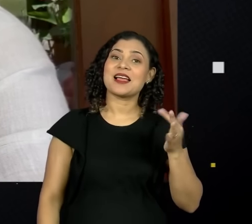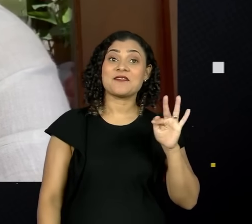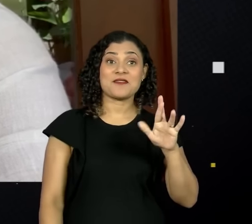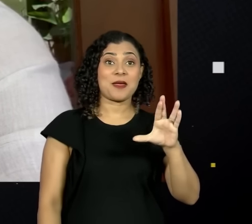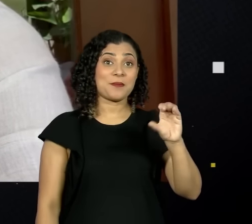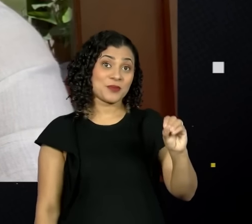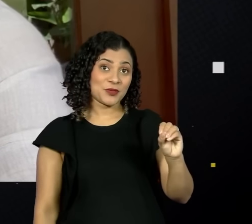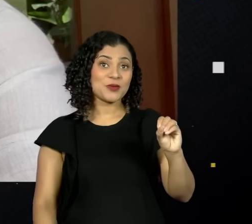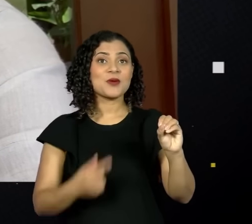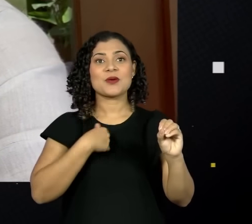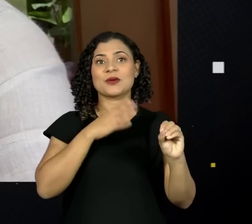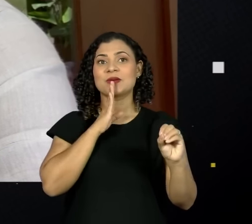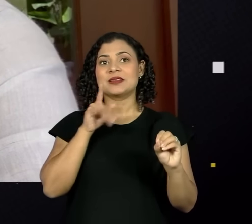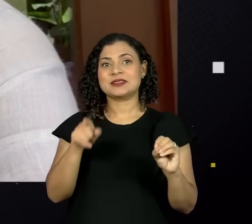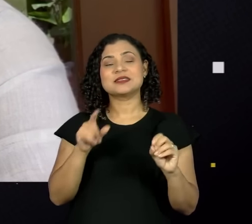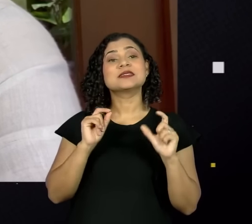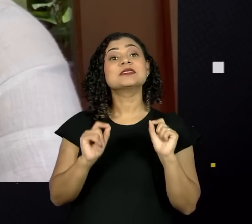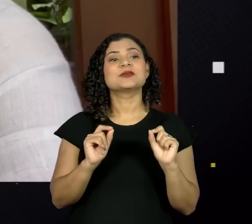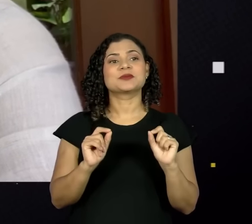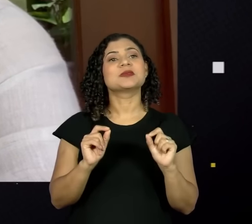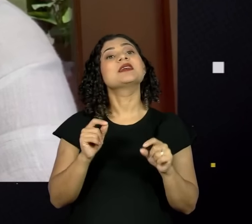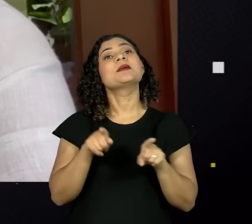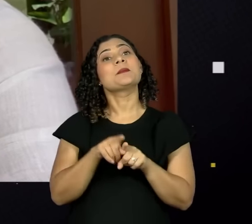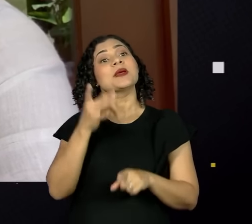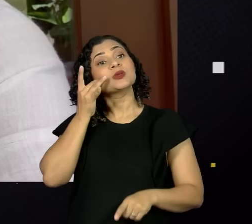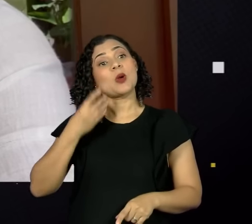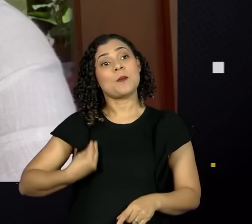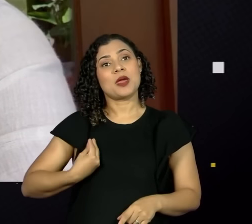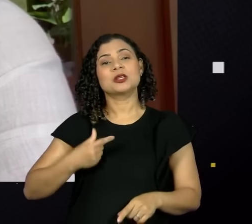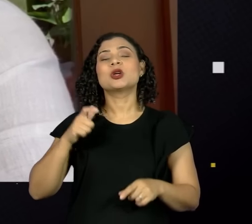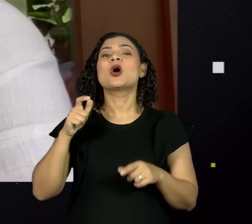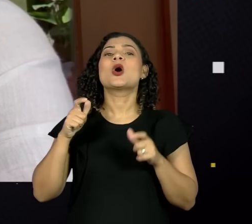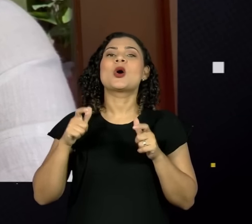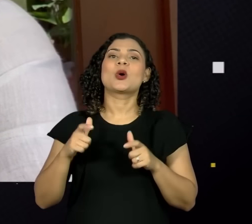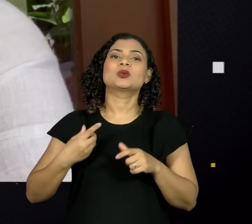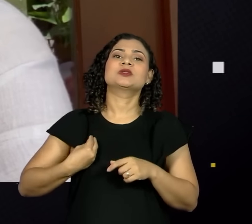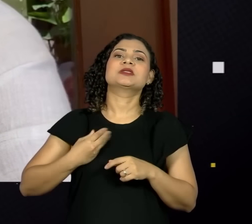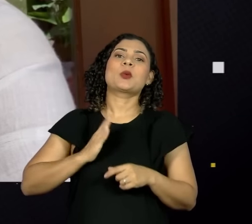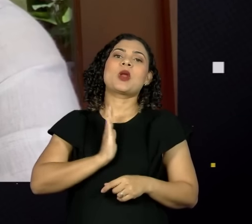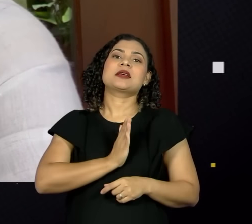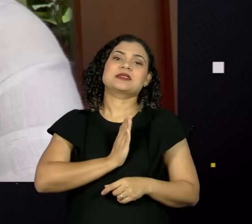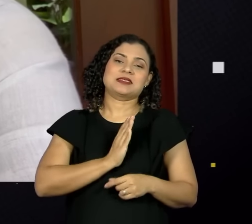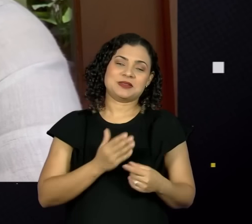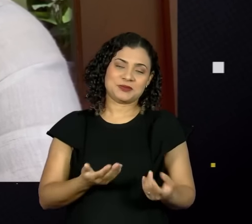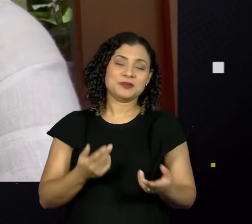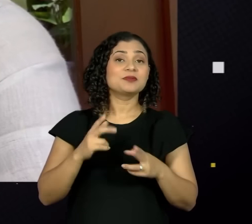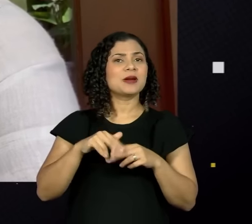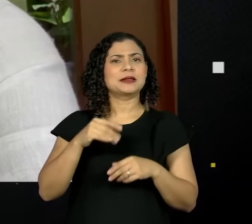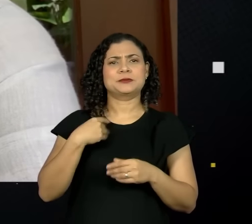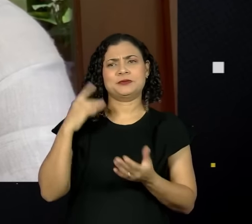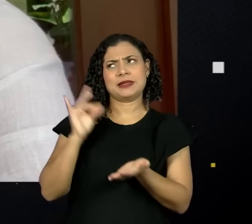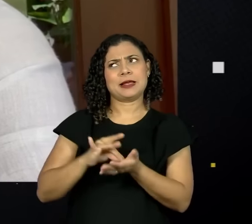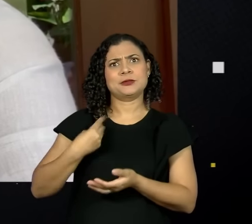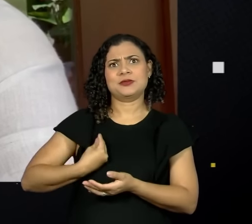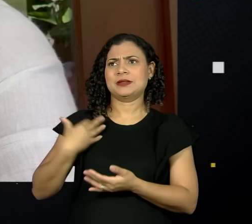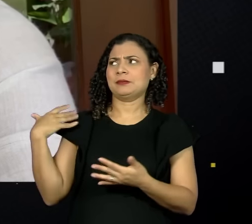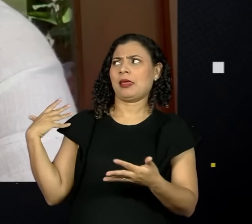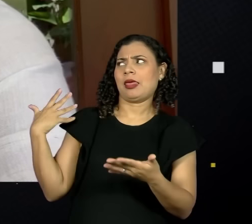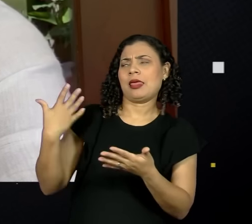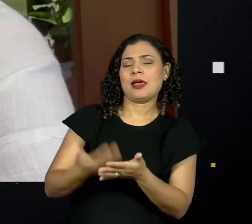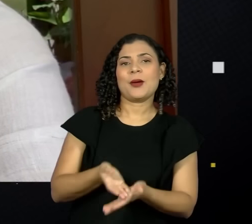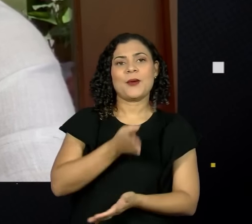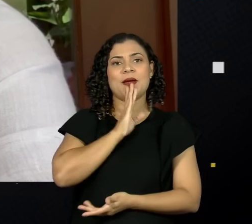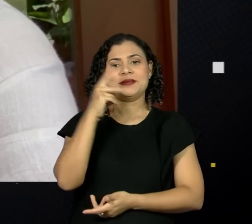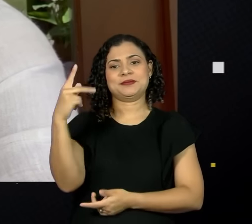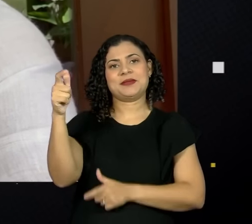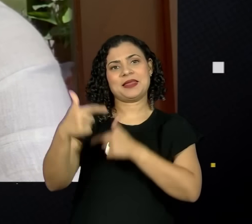Fábio e onde está meu coração pessoalmente mas conheço ele a vida toda de seguir os trabalhos de ver a